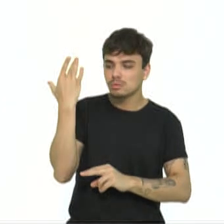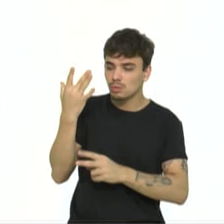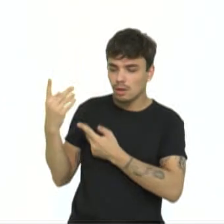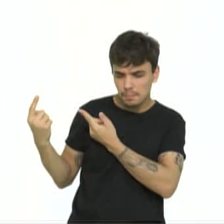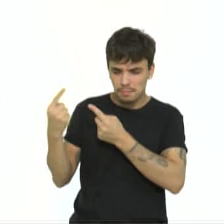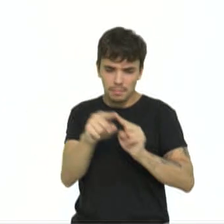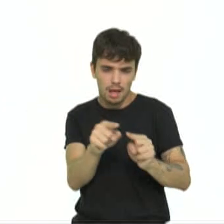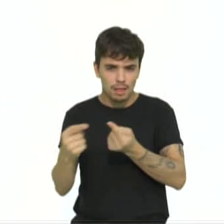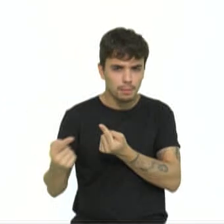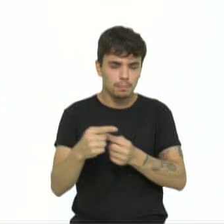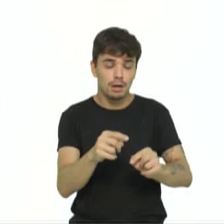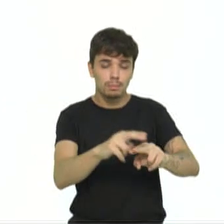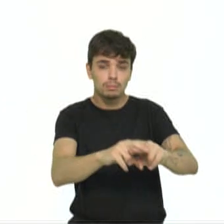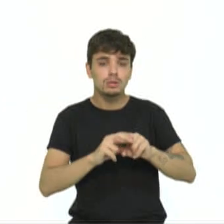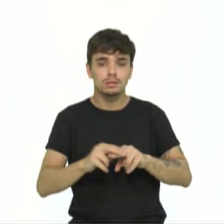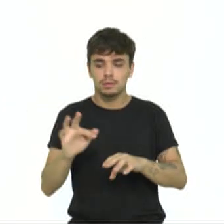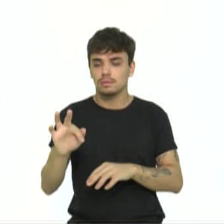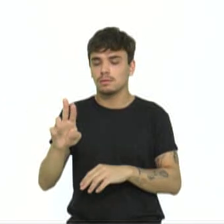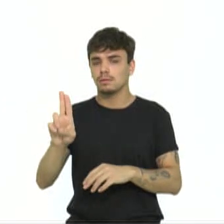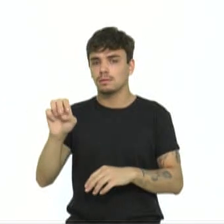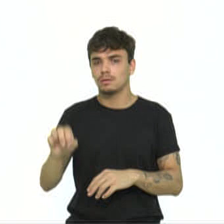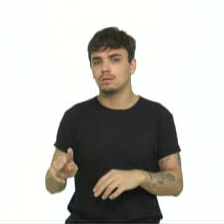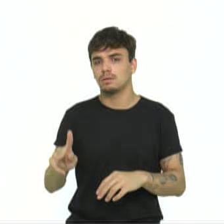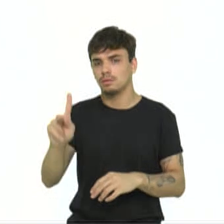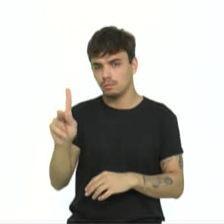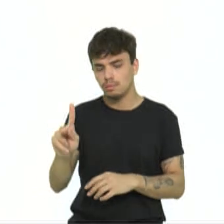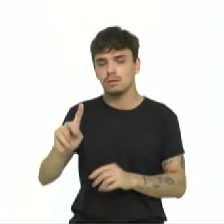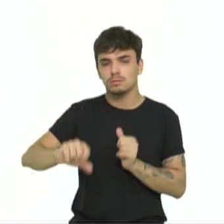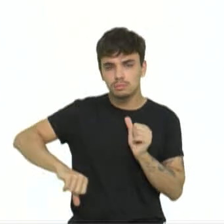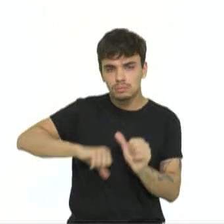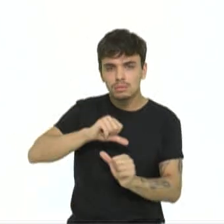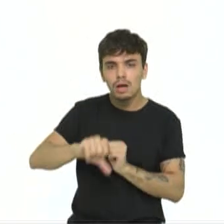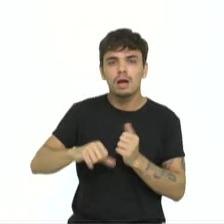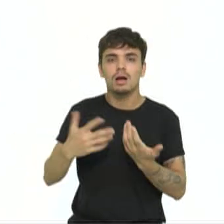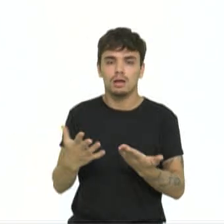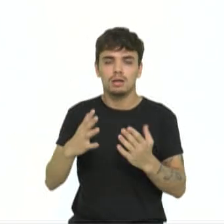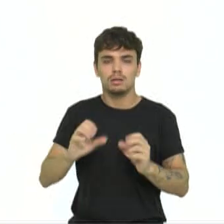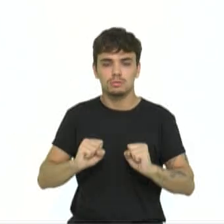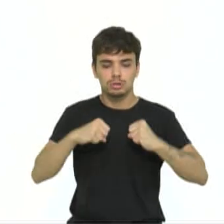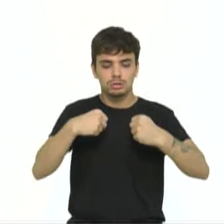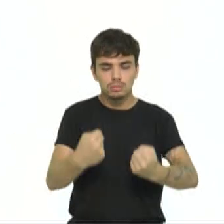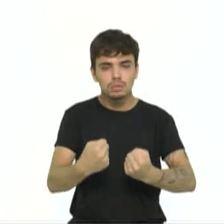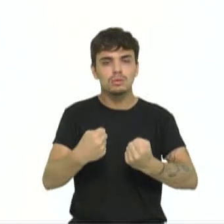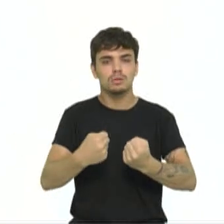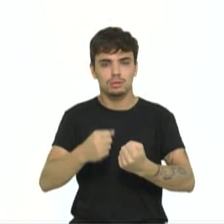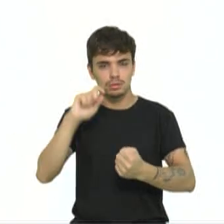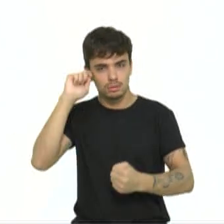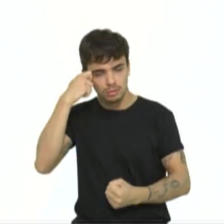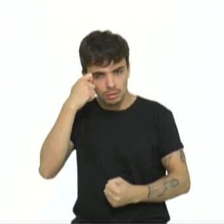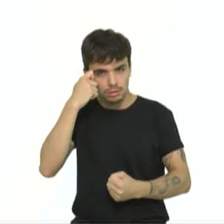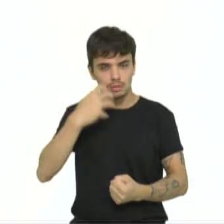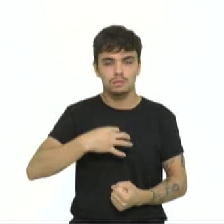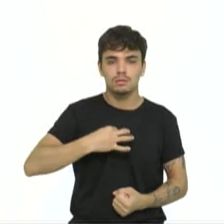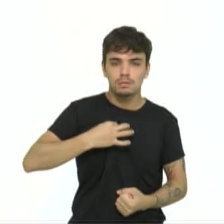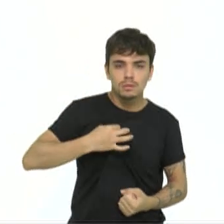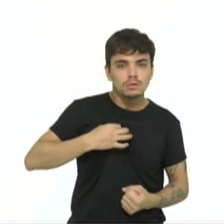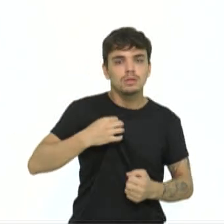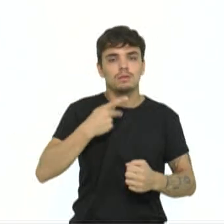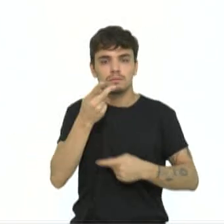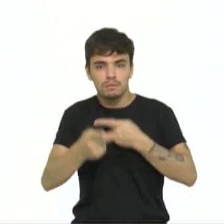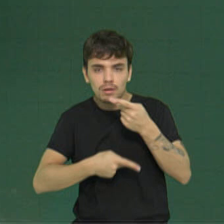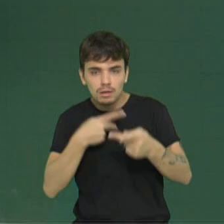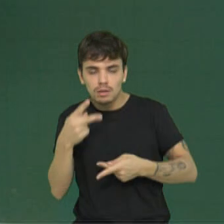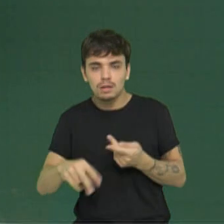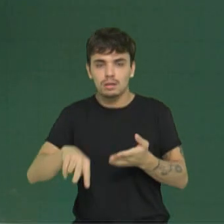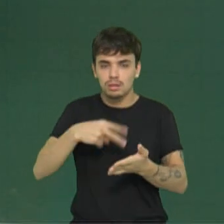funk passa a ser uma forma de atitude e identidade negra no vestir, falar, dançar, enfim, a